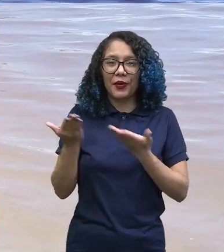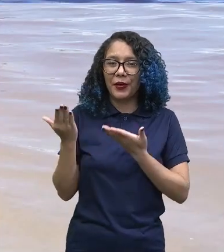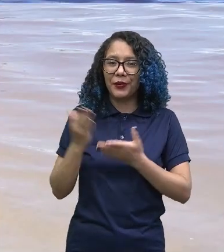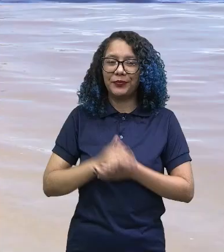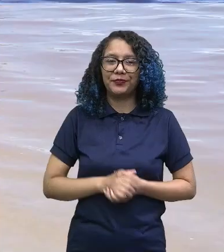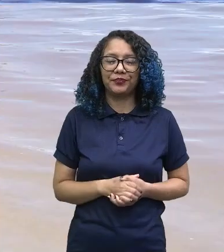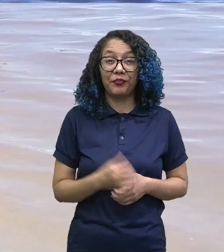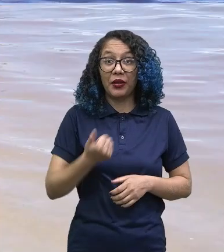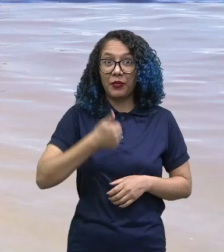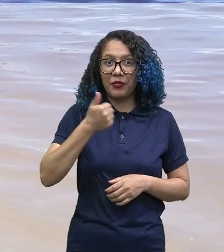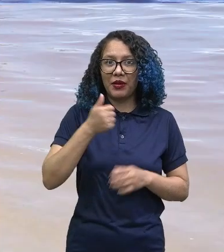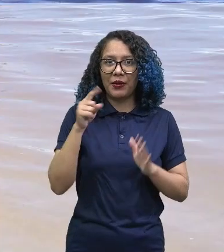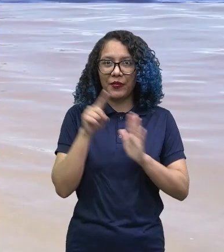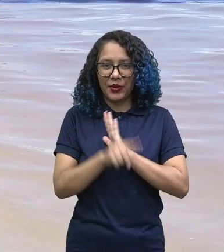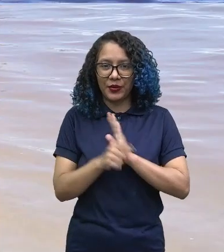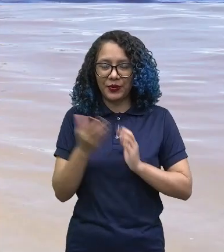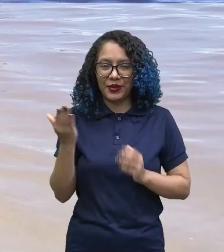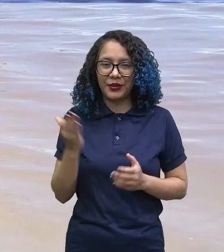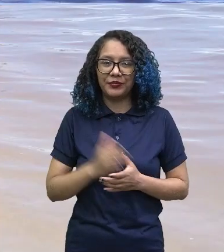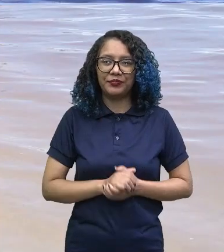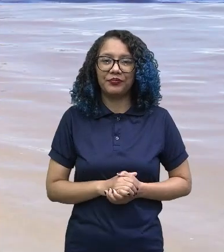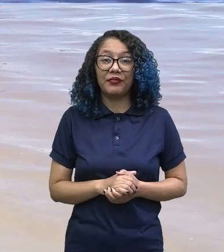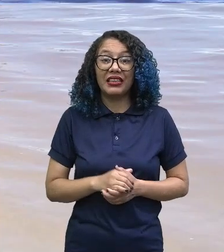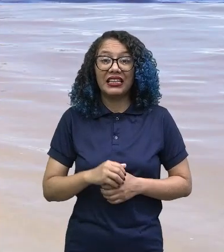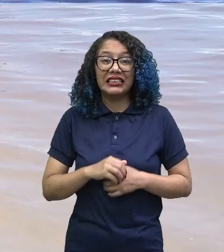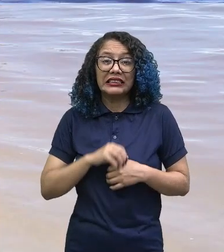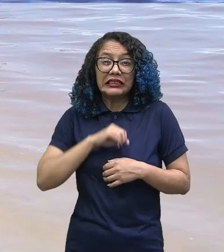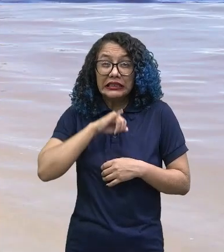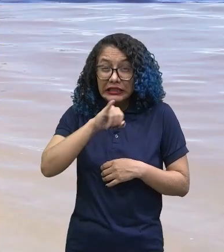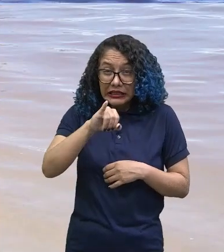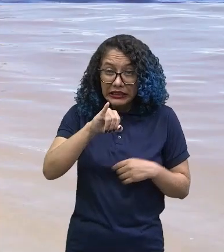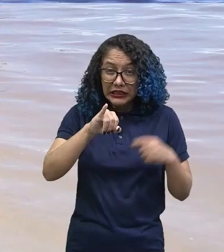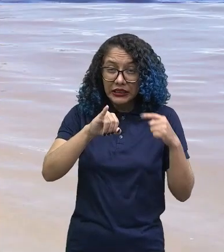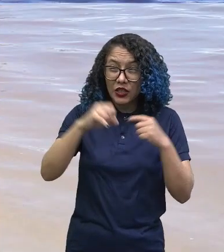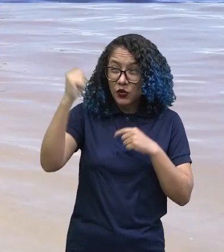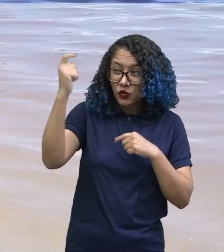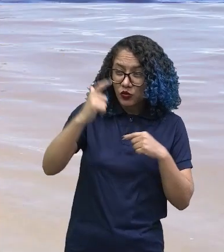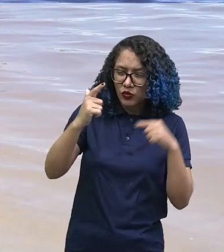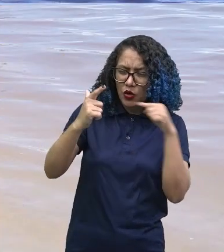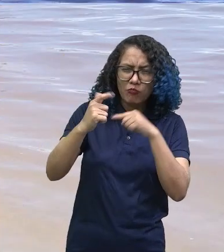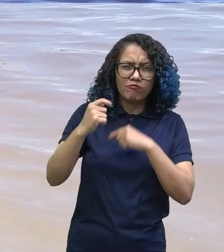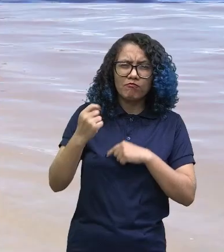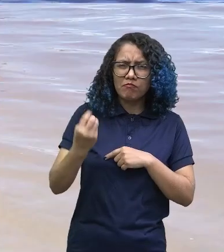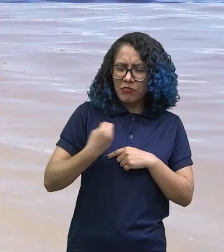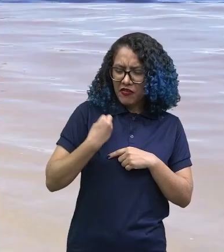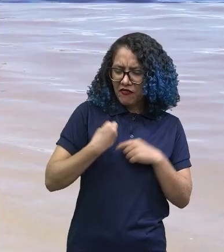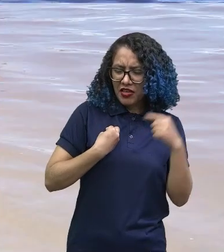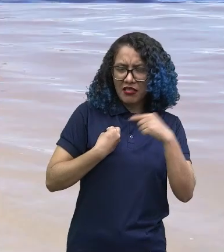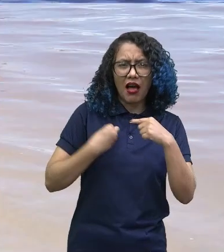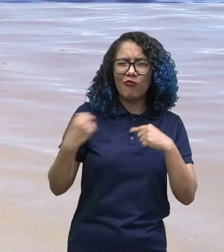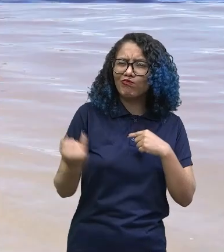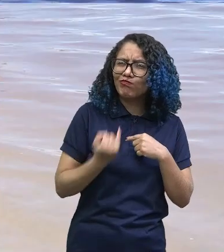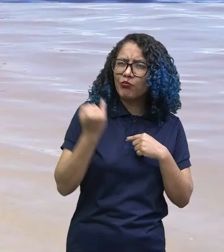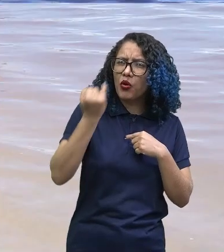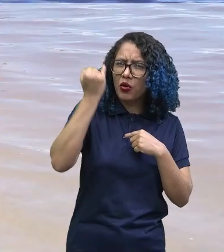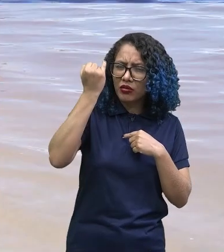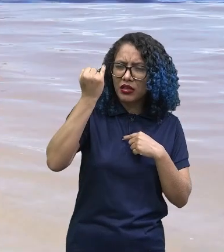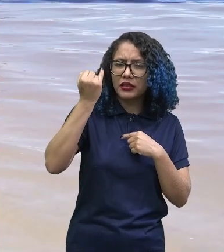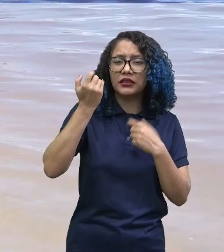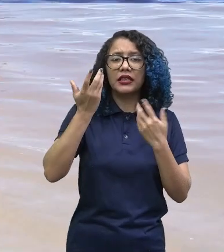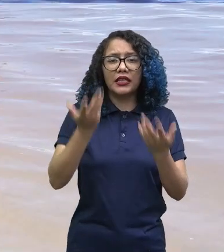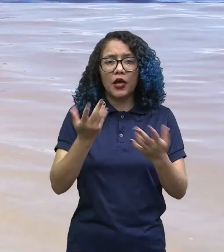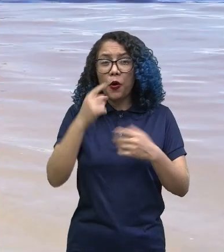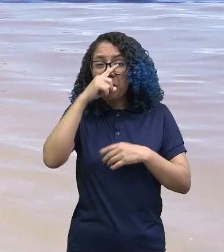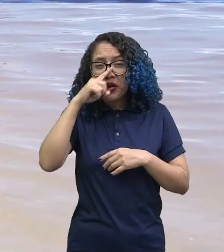nossa primeira pergunta, né, Risolda? Isso. Se o sol é essencial para a vida, por que também pode ser